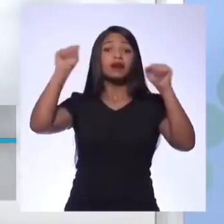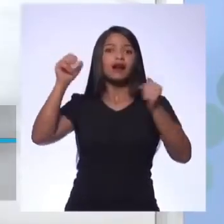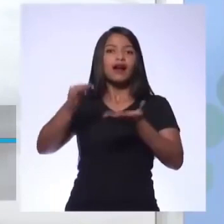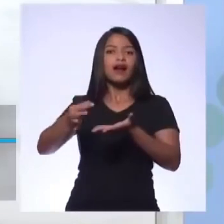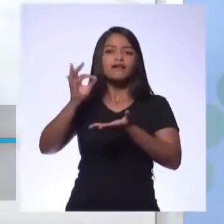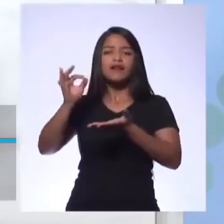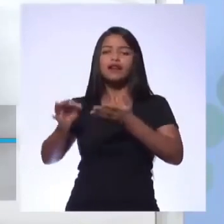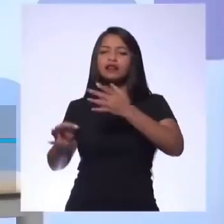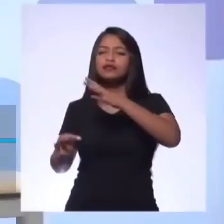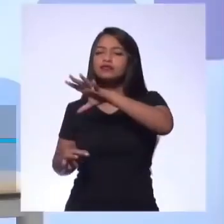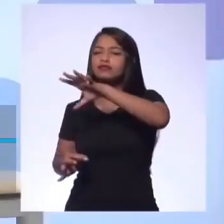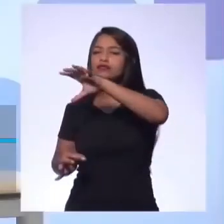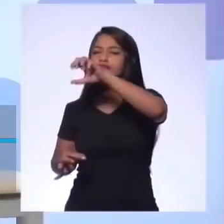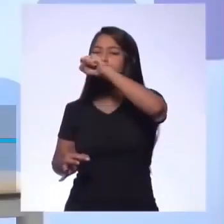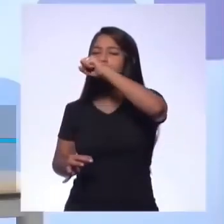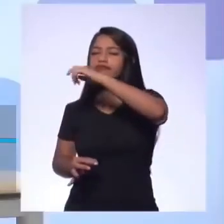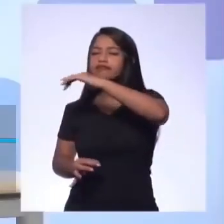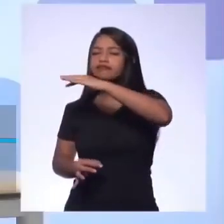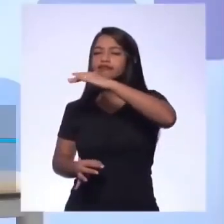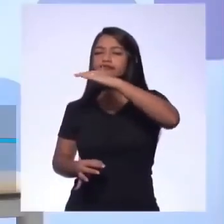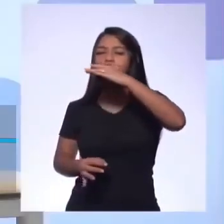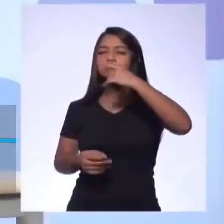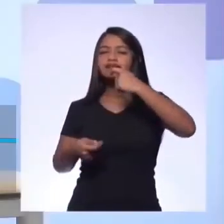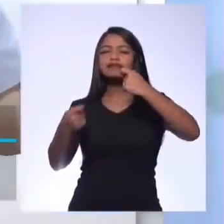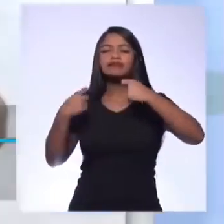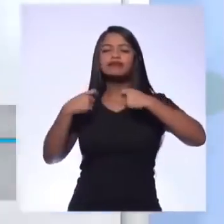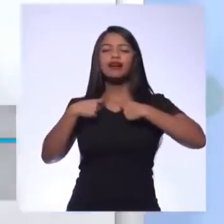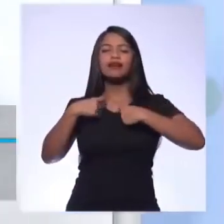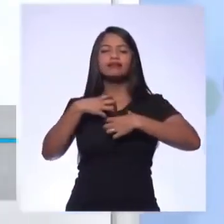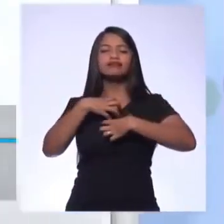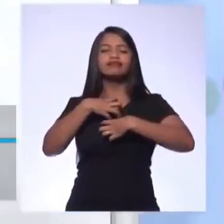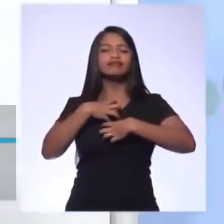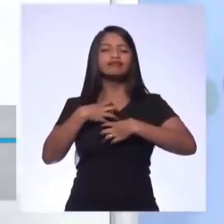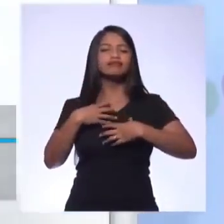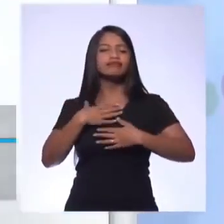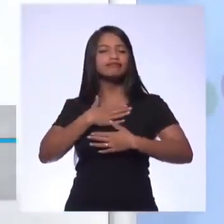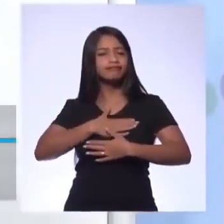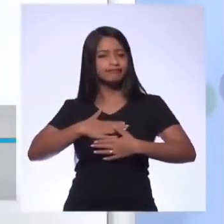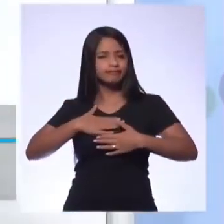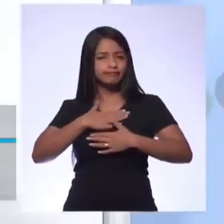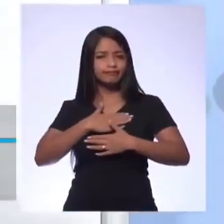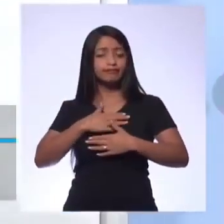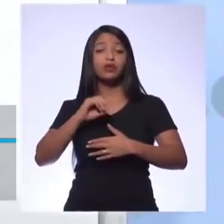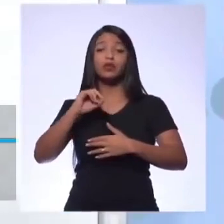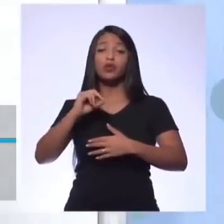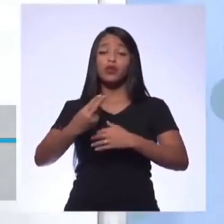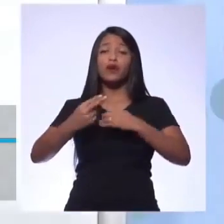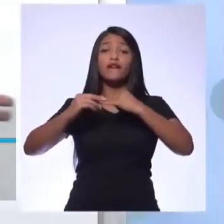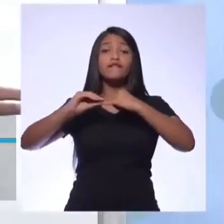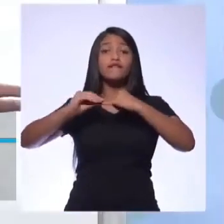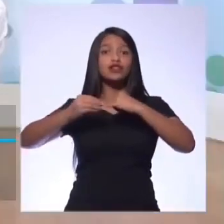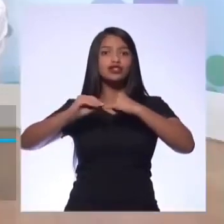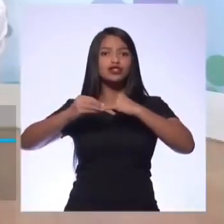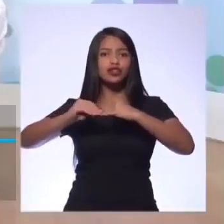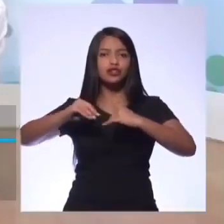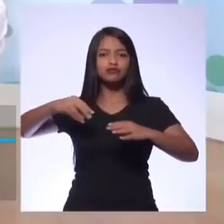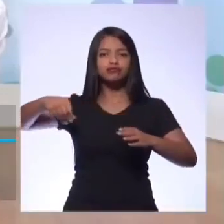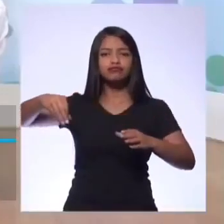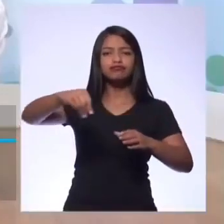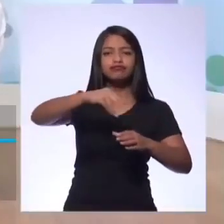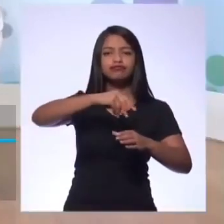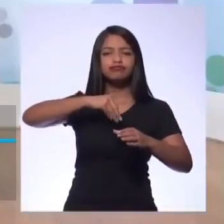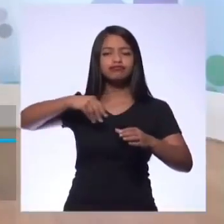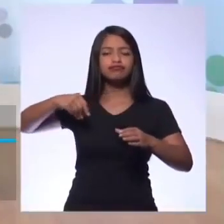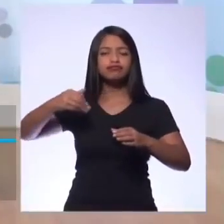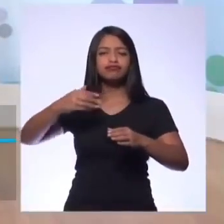uma sensação bacana, né? Você sente o cheiro da comida também, do feijão, quando ele está ali bem temperadinho, não é, professor Ediel? É verdade.